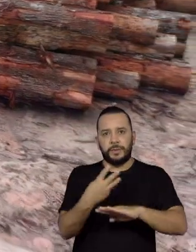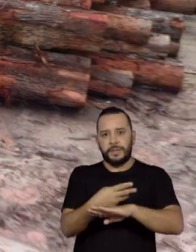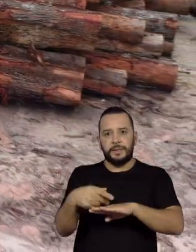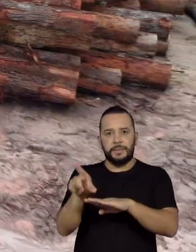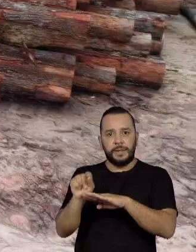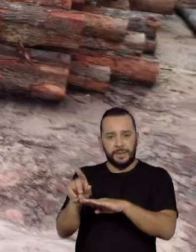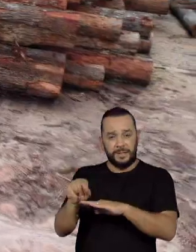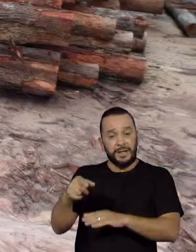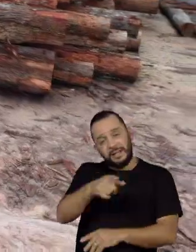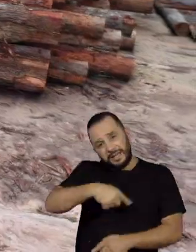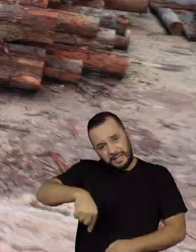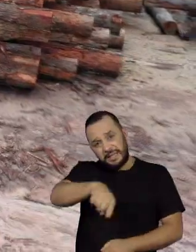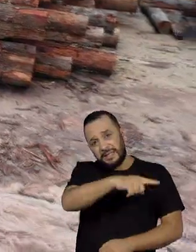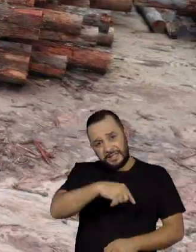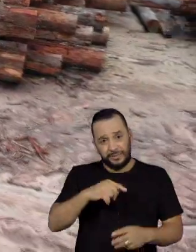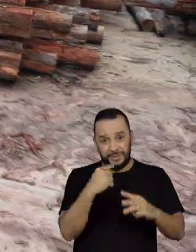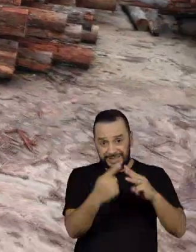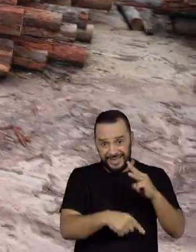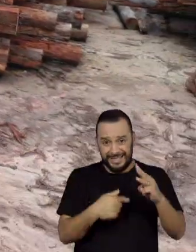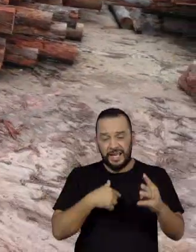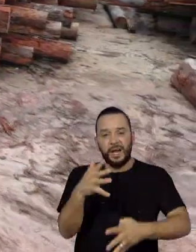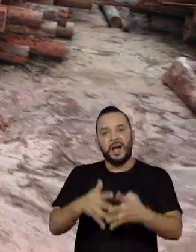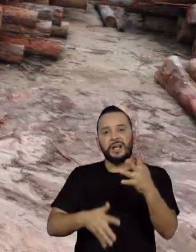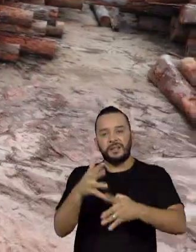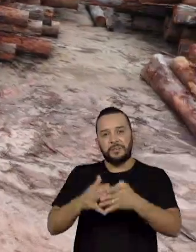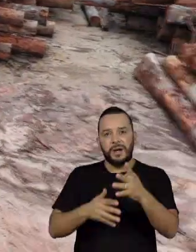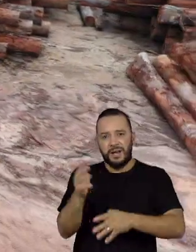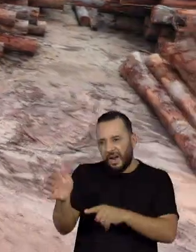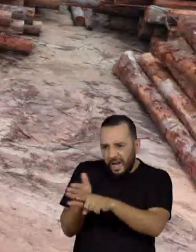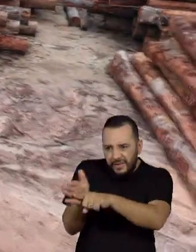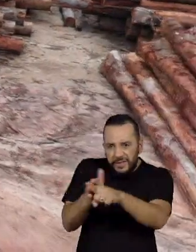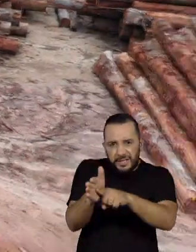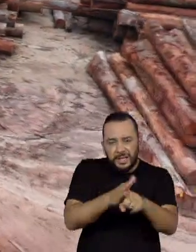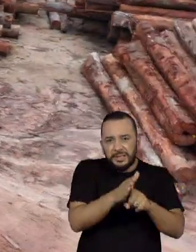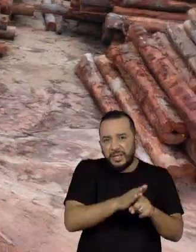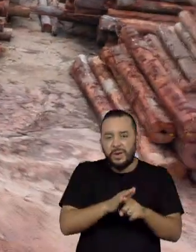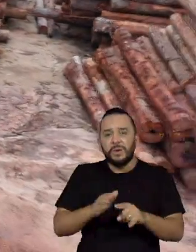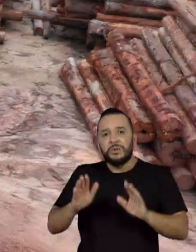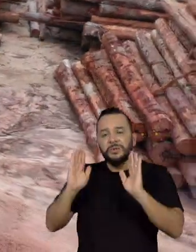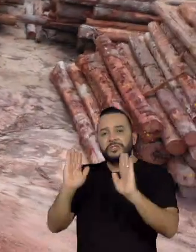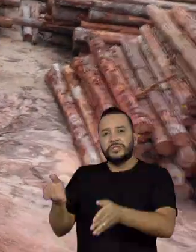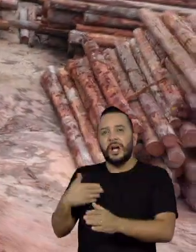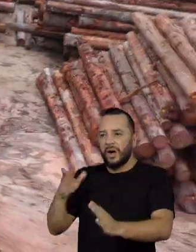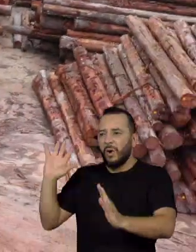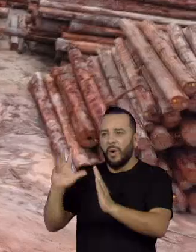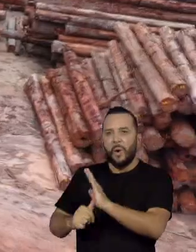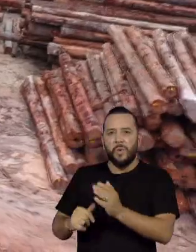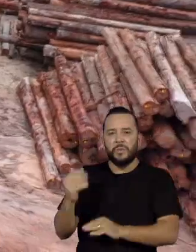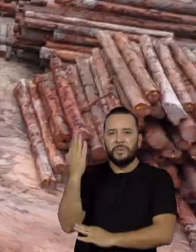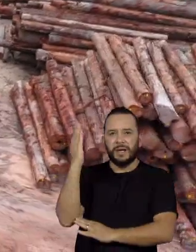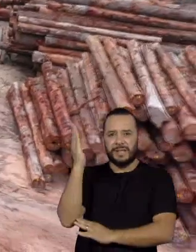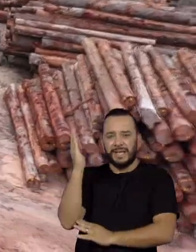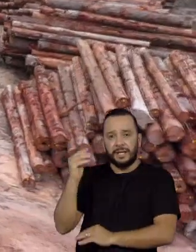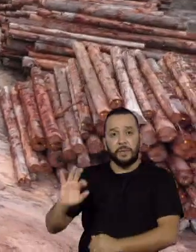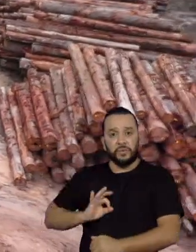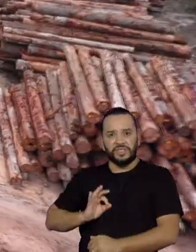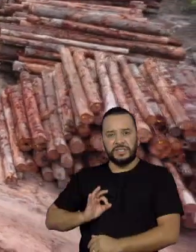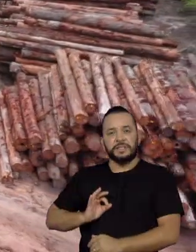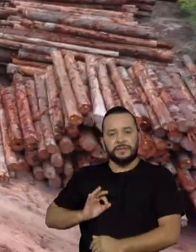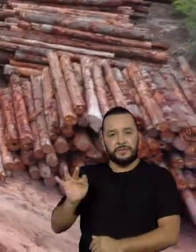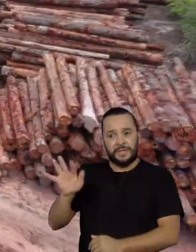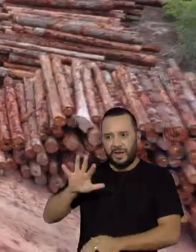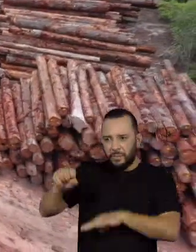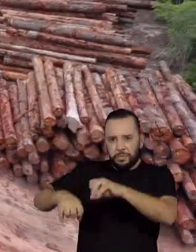o trabalho de investigação da maior apreensão de madeira da história do Brasil, realizada no Pará